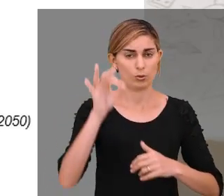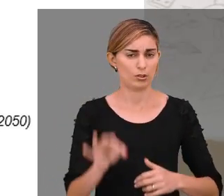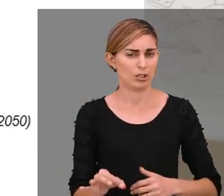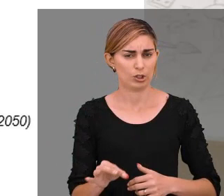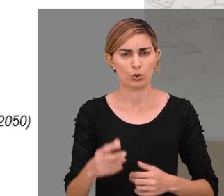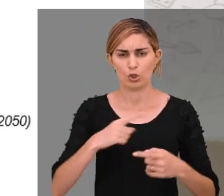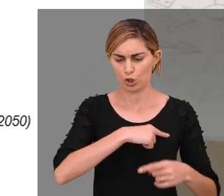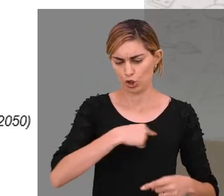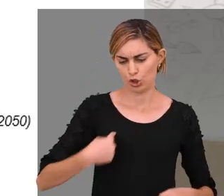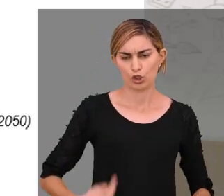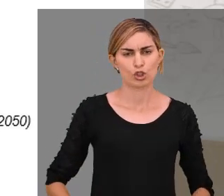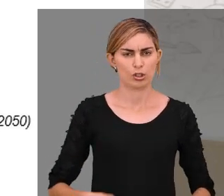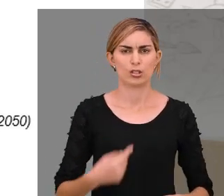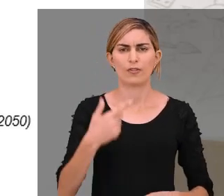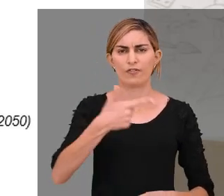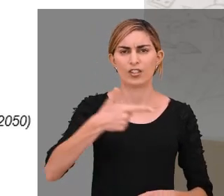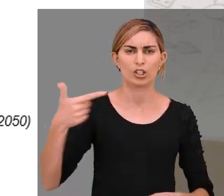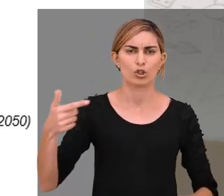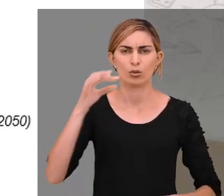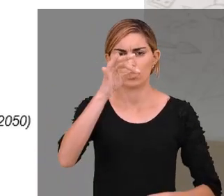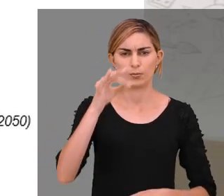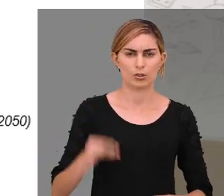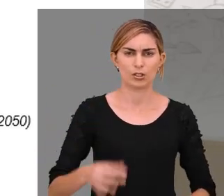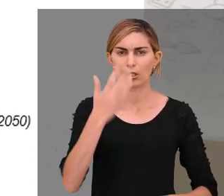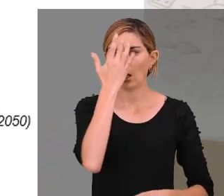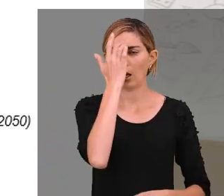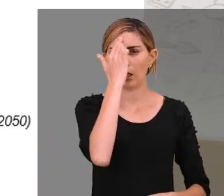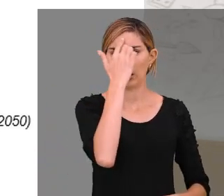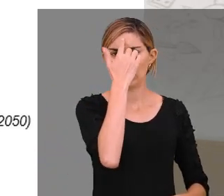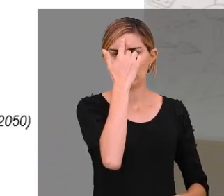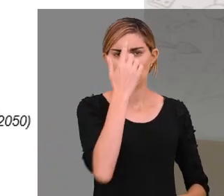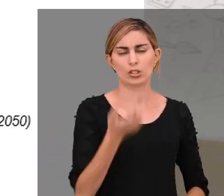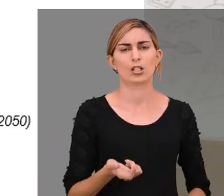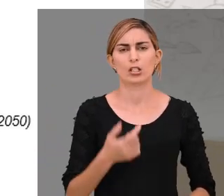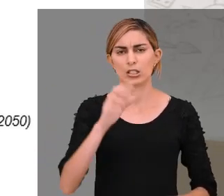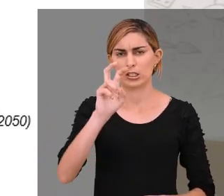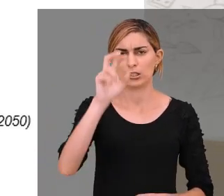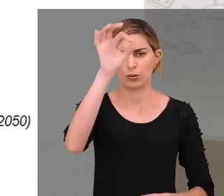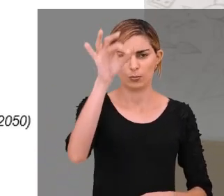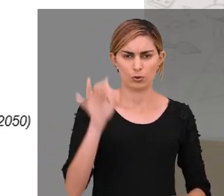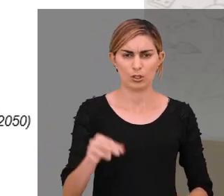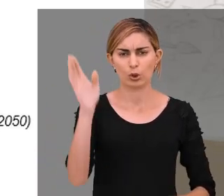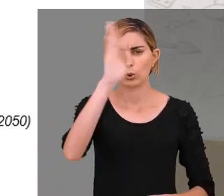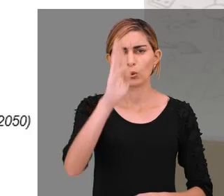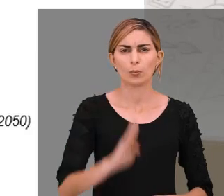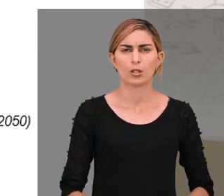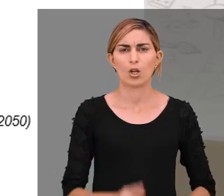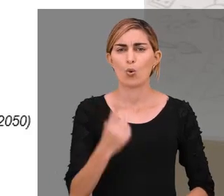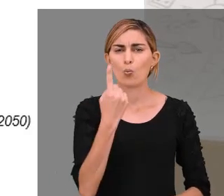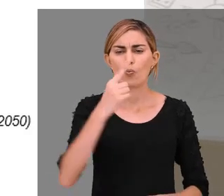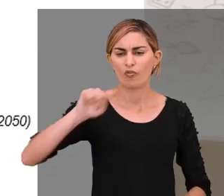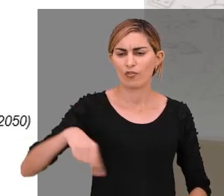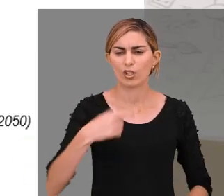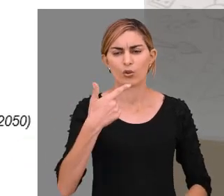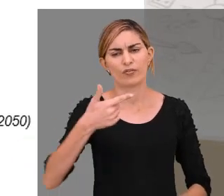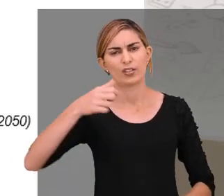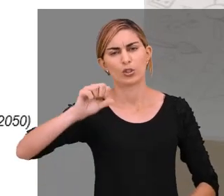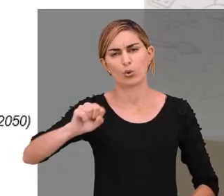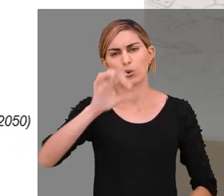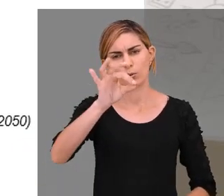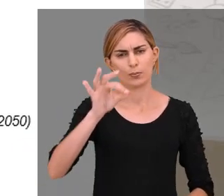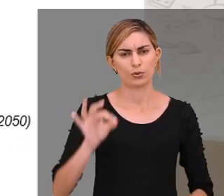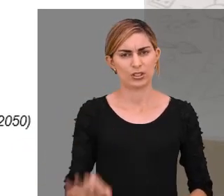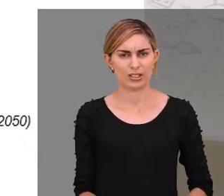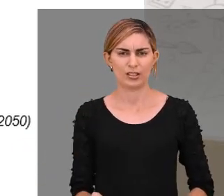35%. Na China, 22%. Na Índia nós temos 5%. No Brasil nós temos